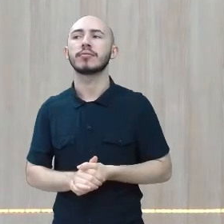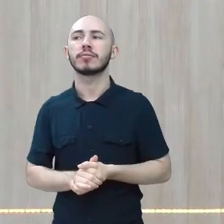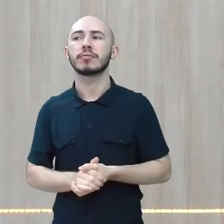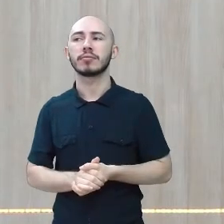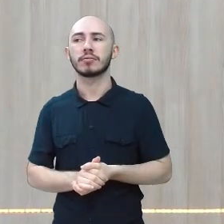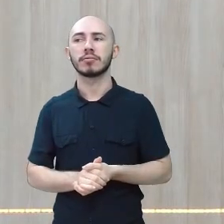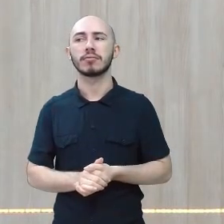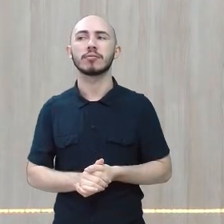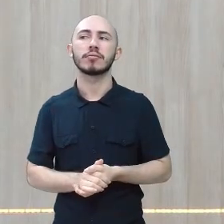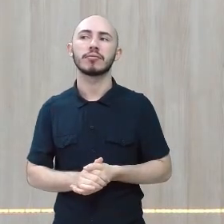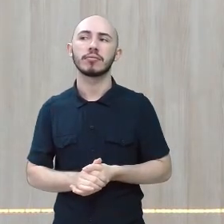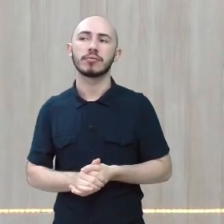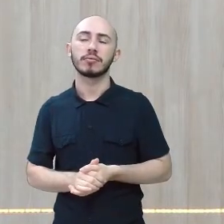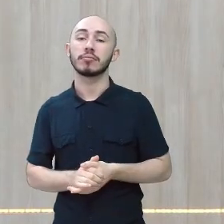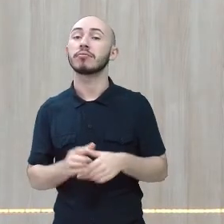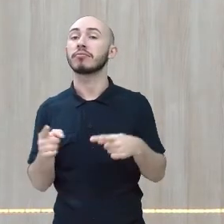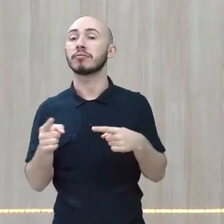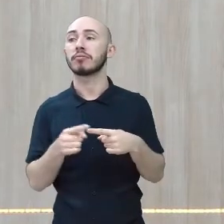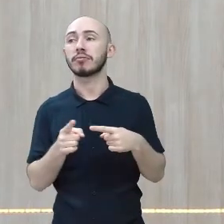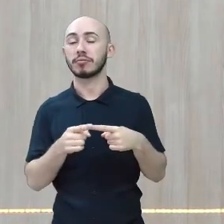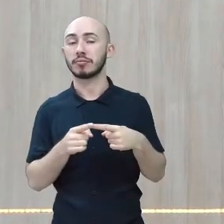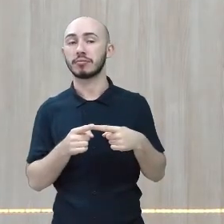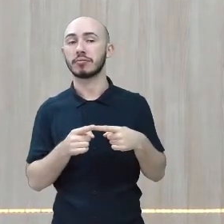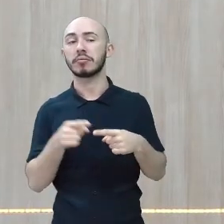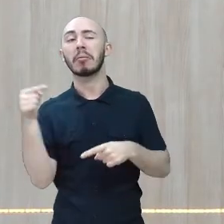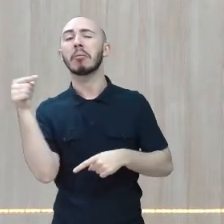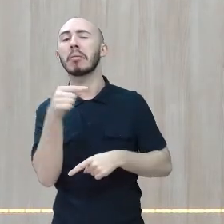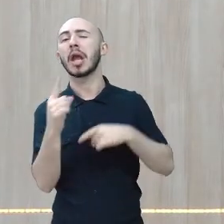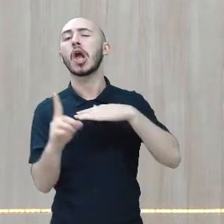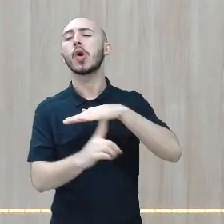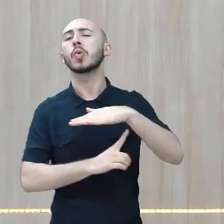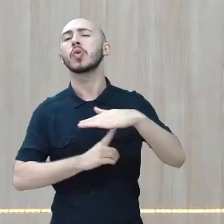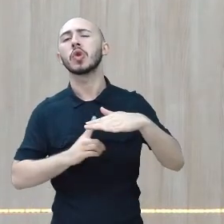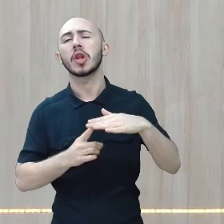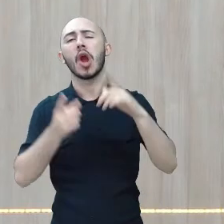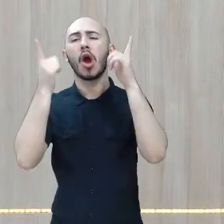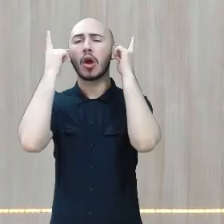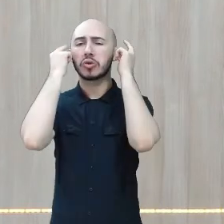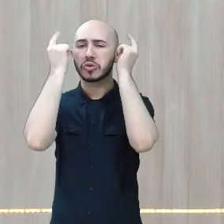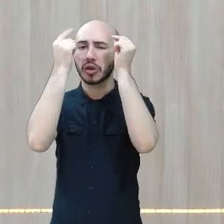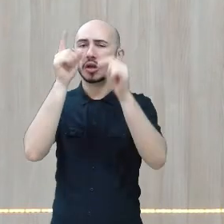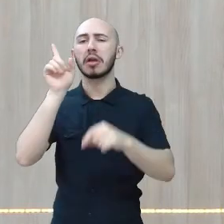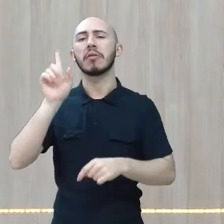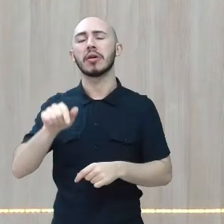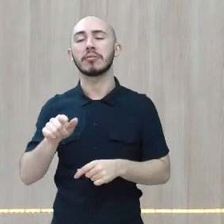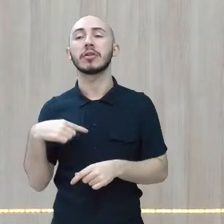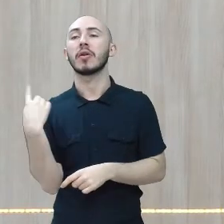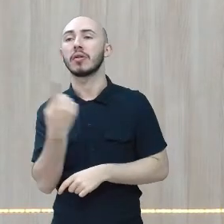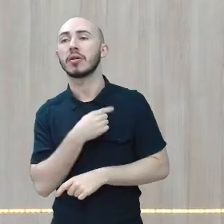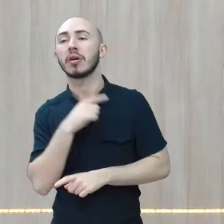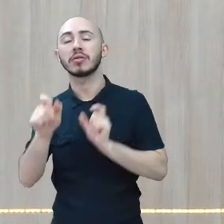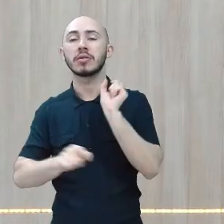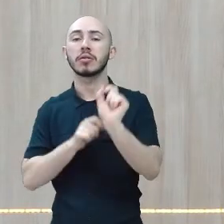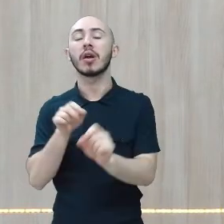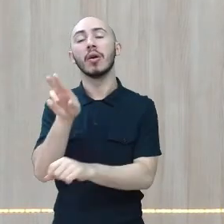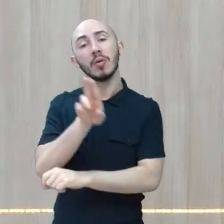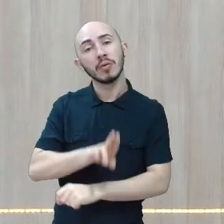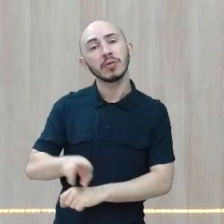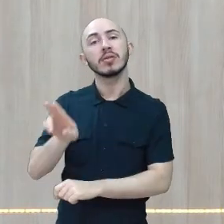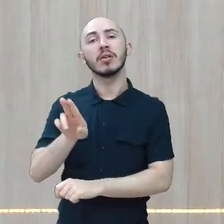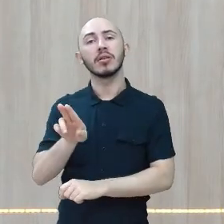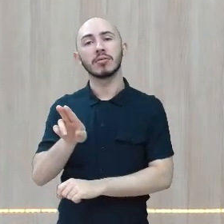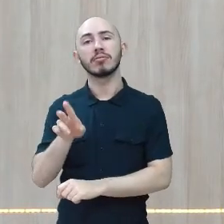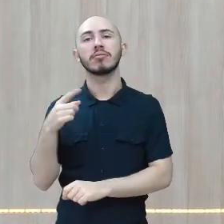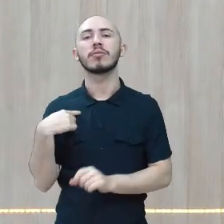é simplesmente um deus grego, uma deusa grega, então nós estamos usando aqui o